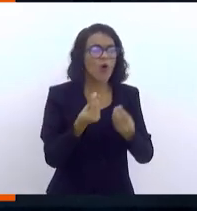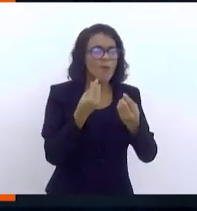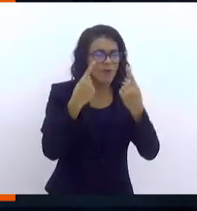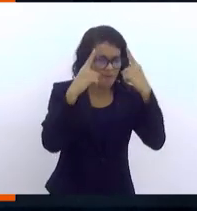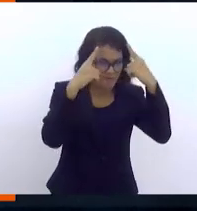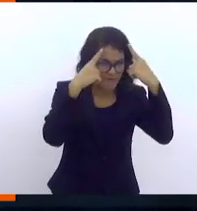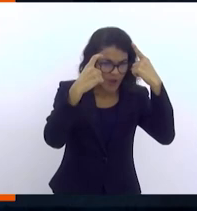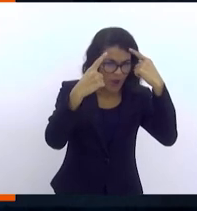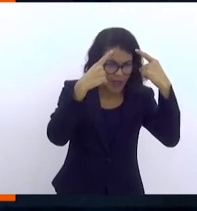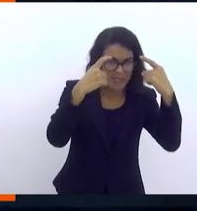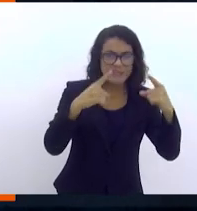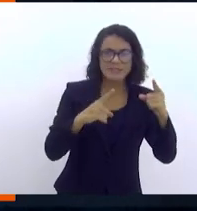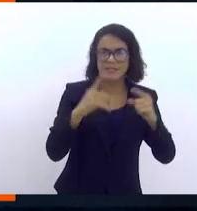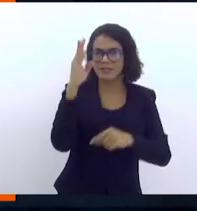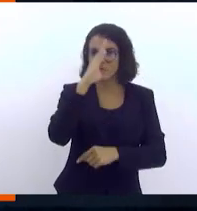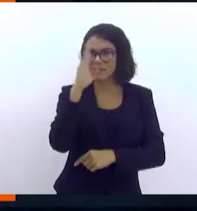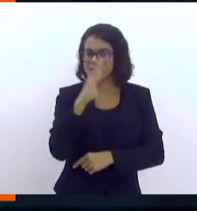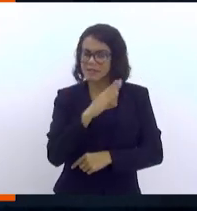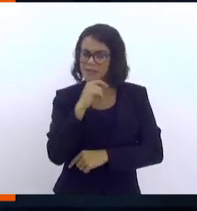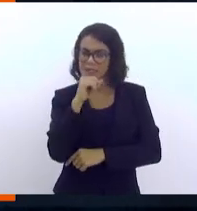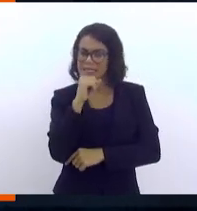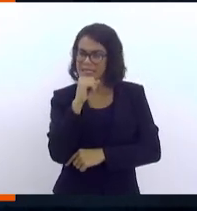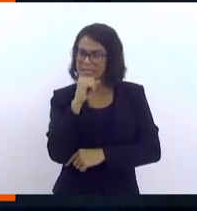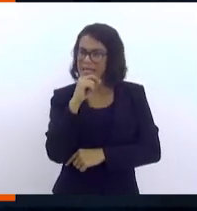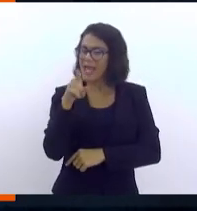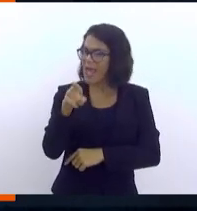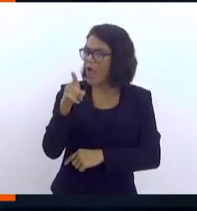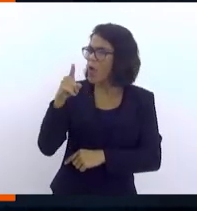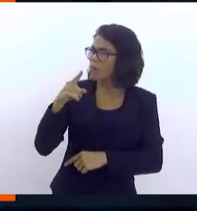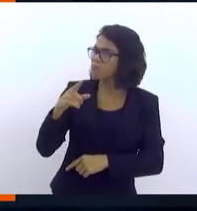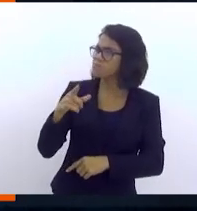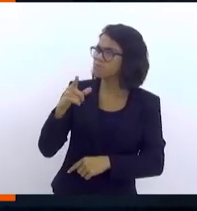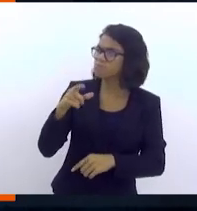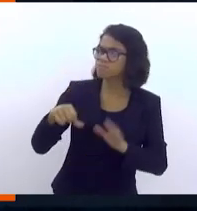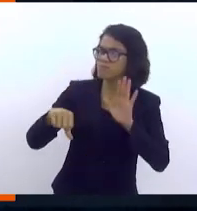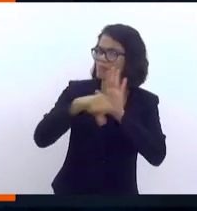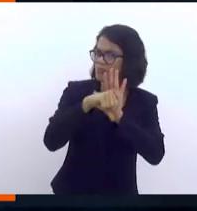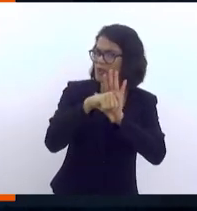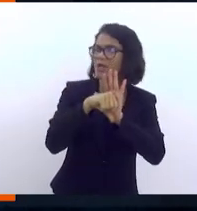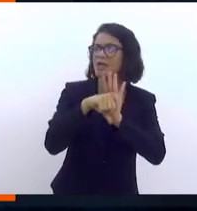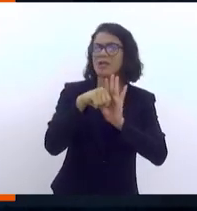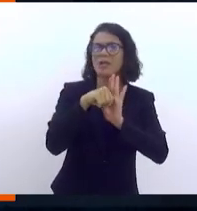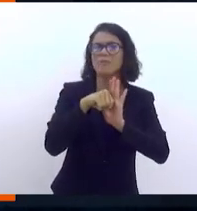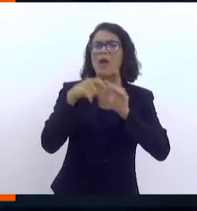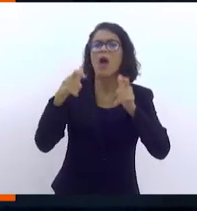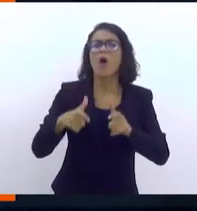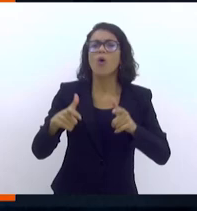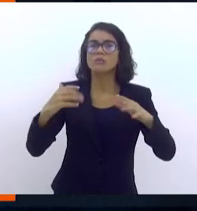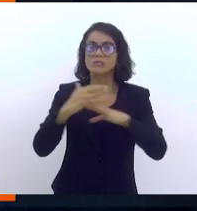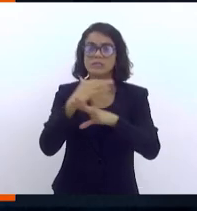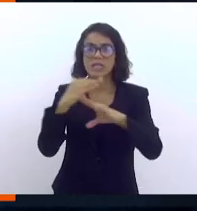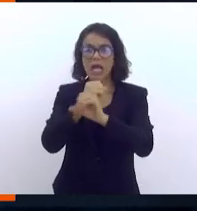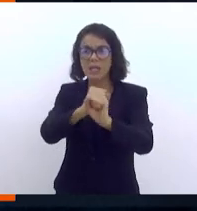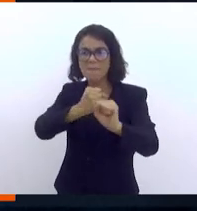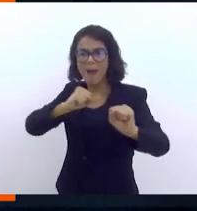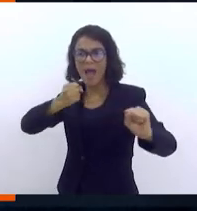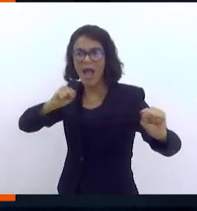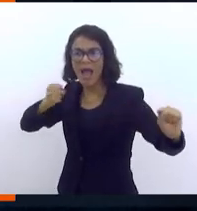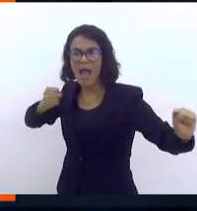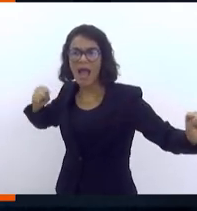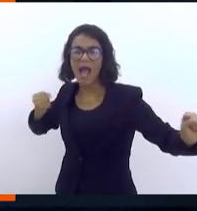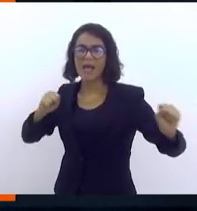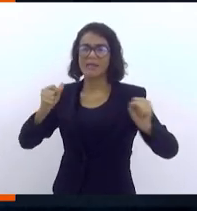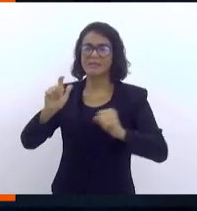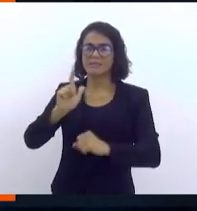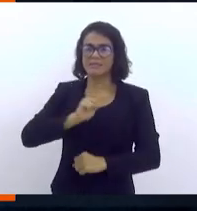no Brasil a gente imaginaria que esse seria um tipo de crime que aconteceria em grandes cidades em que tem acesso